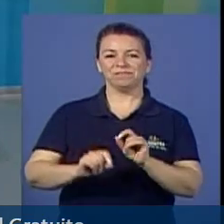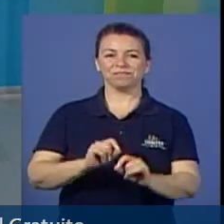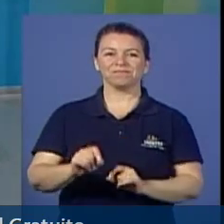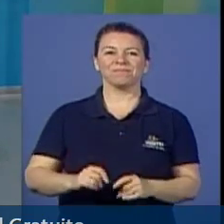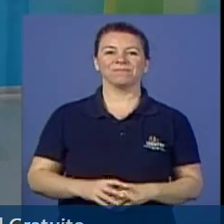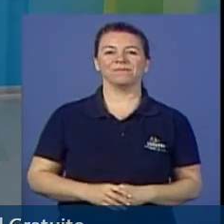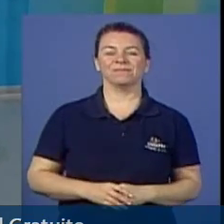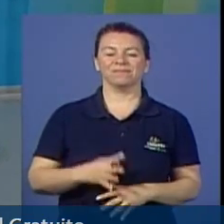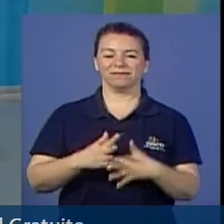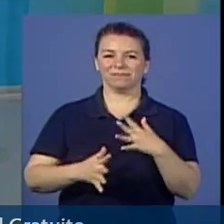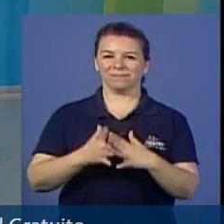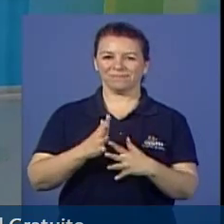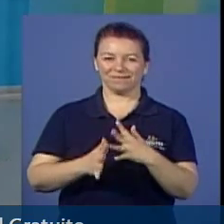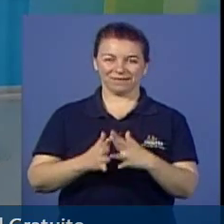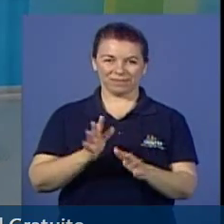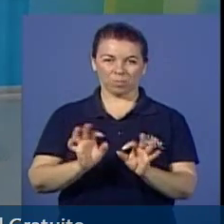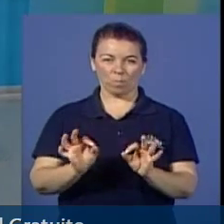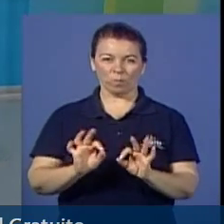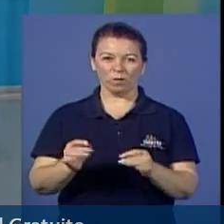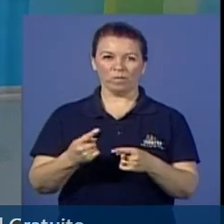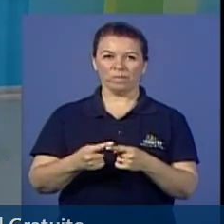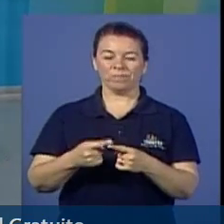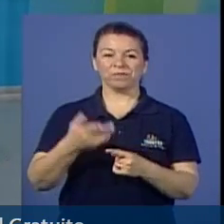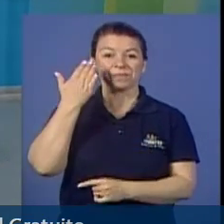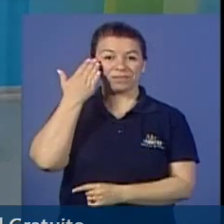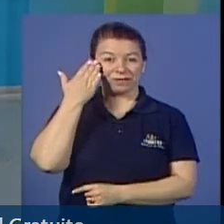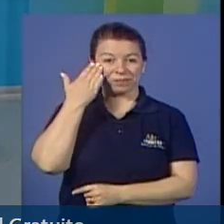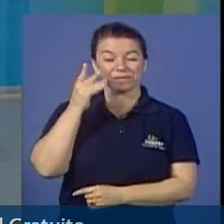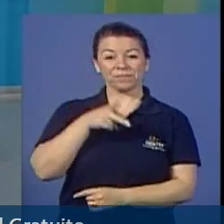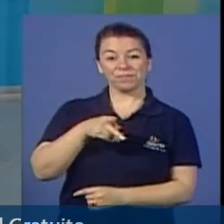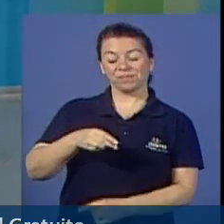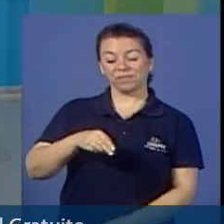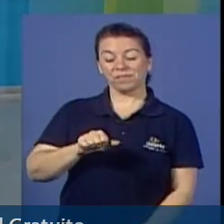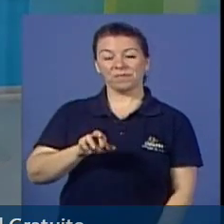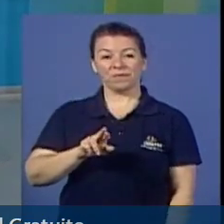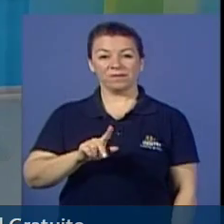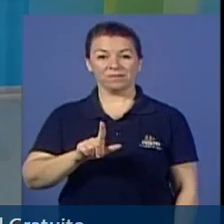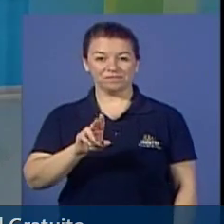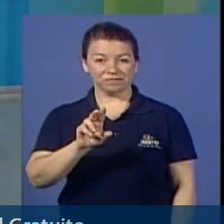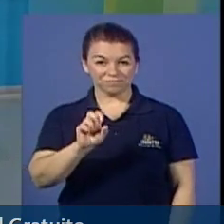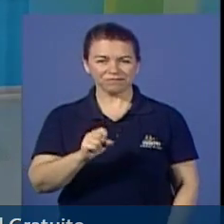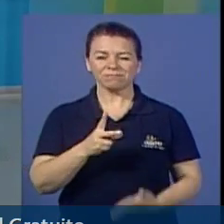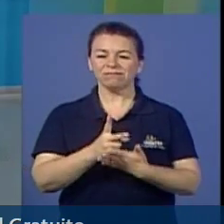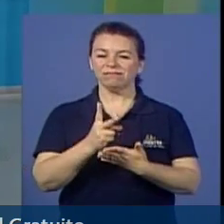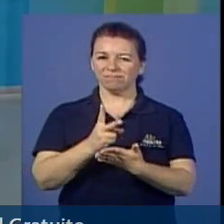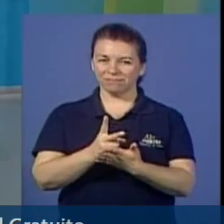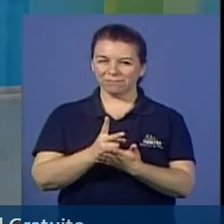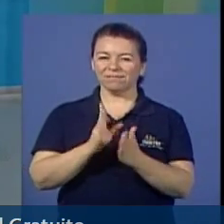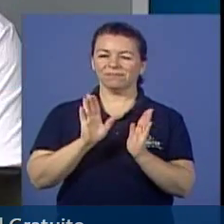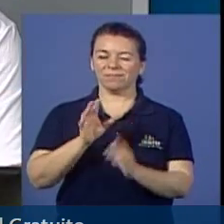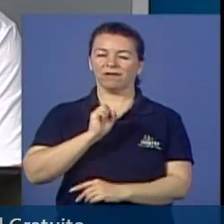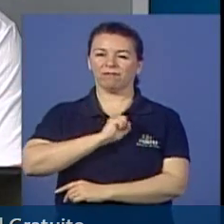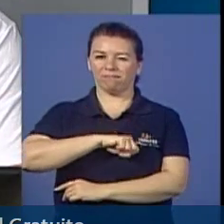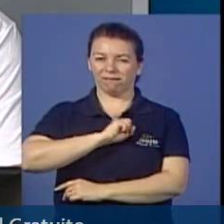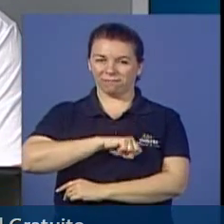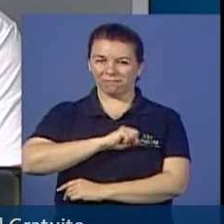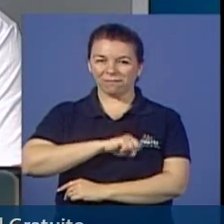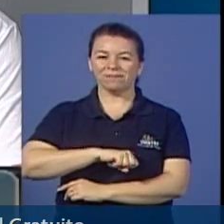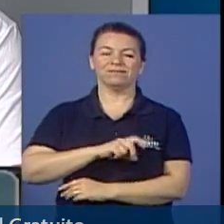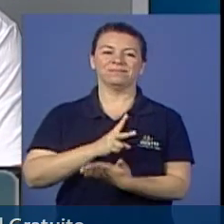não me atrapalhe, já basta... Eles sabem, o professor Marlos, que volta e meia fica me sacaneando aqui. Ah, ou o Bundowski.